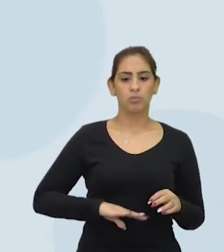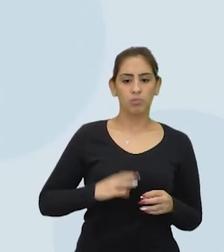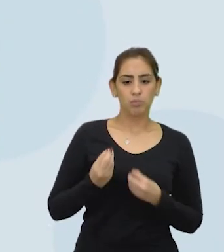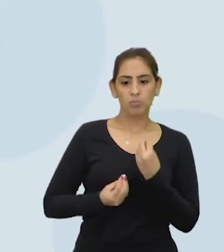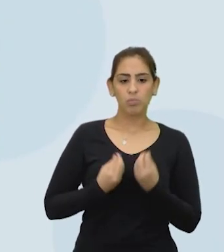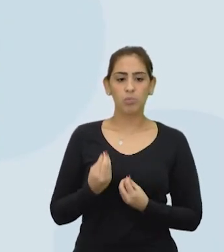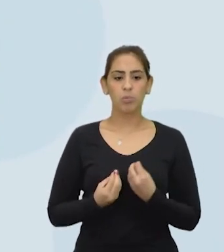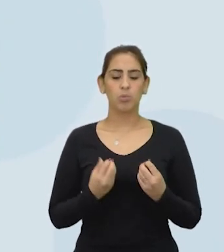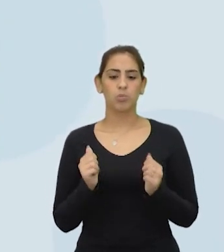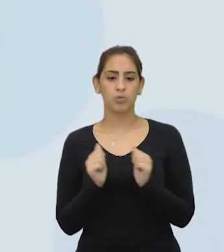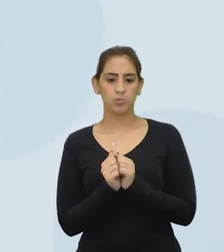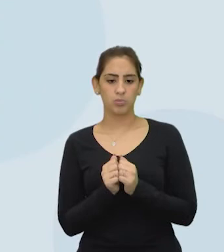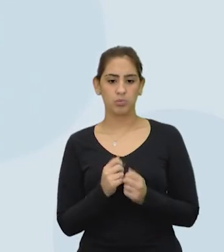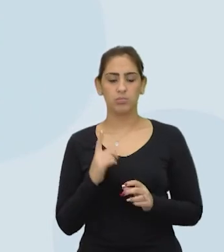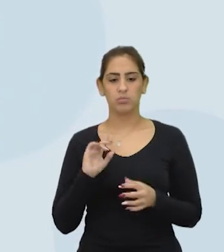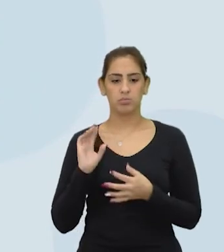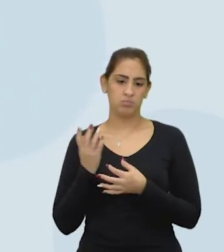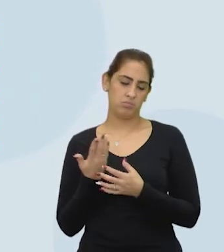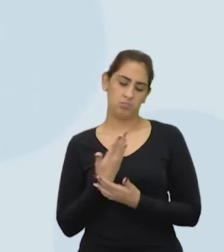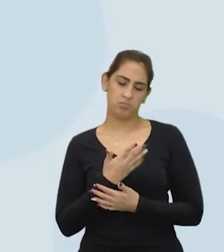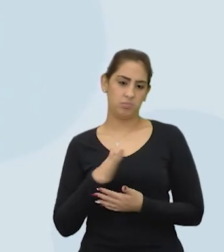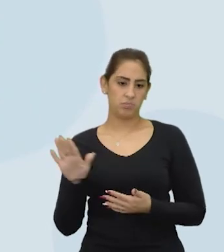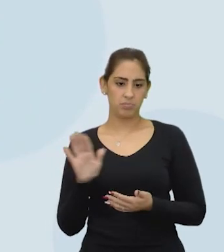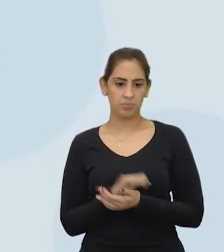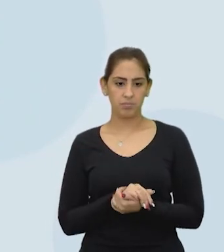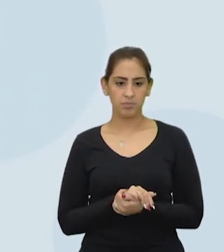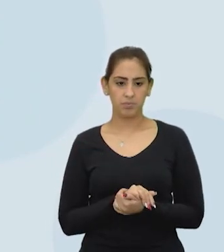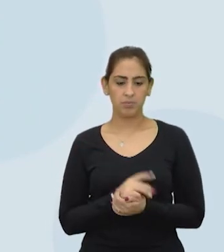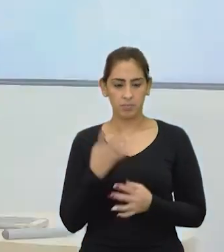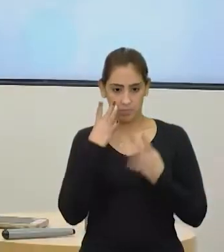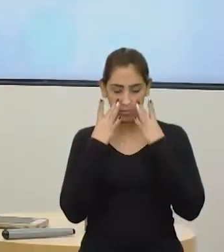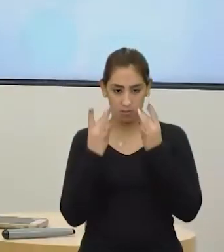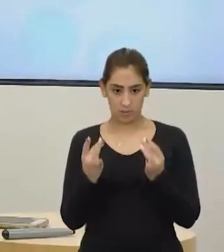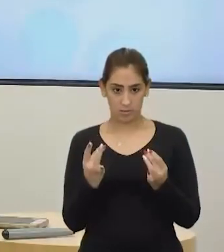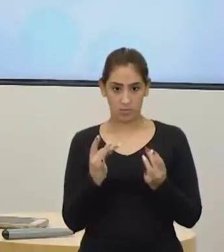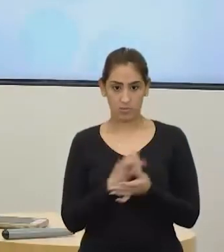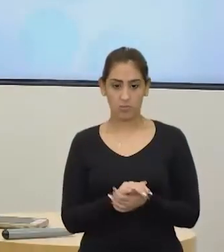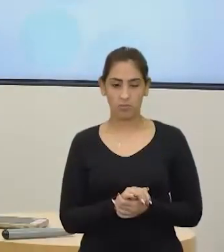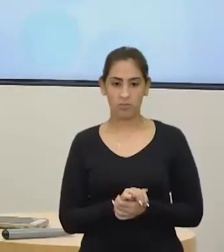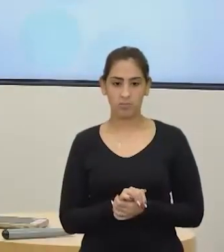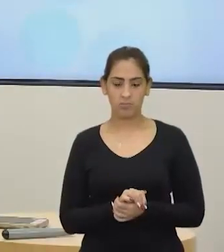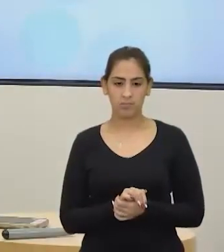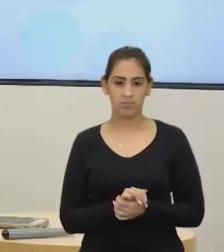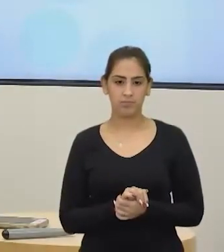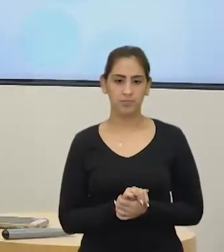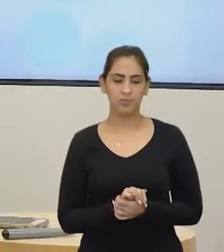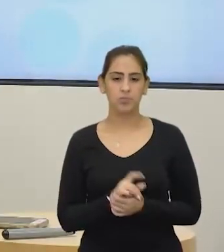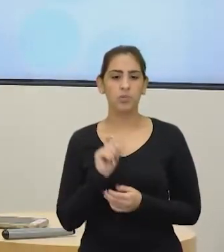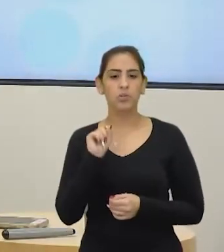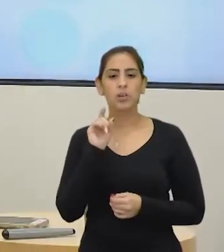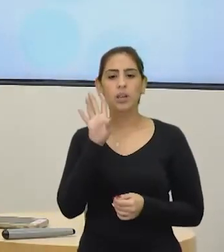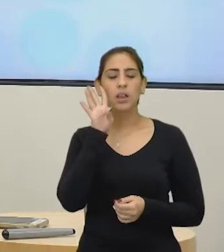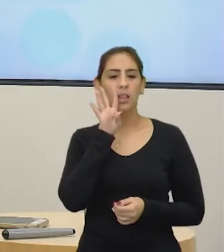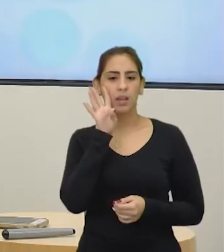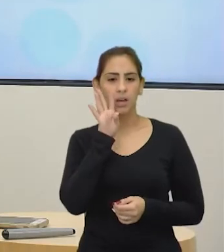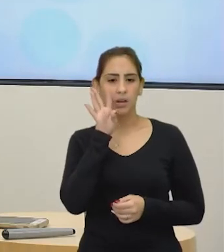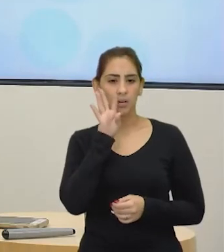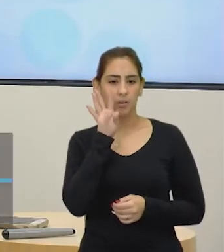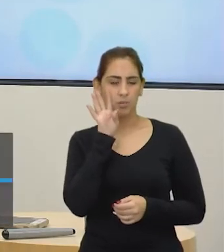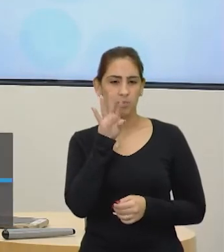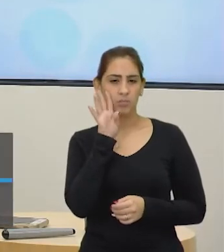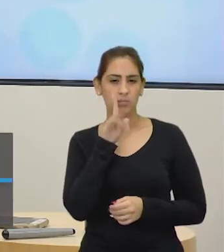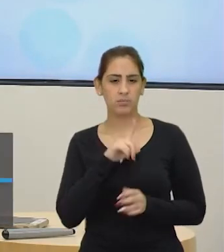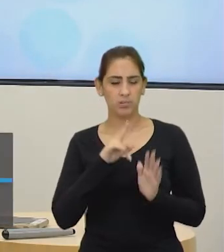conformidade, com e etc. Né? Então, prestou atenção, né? A ideia de conformidade. O que isso é legal, Pro? É legal porque quando a gente está escrevendo